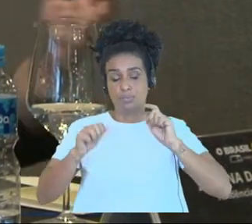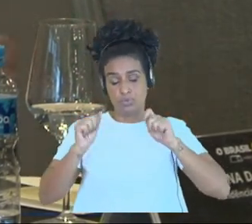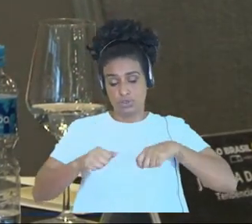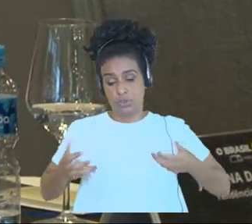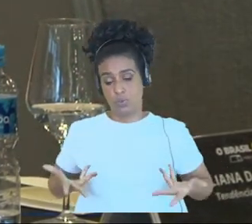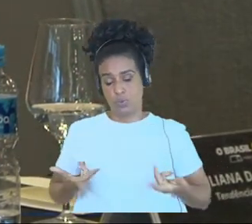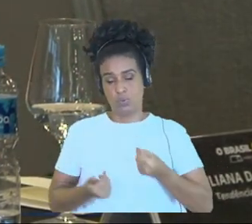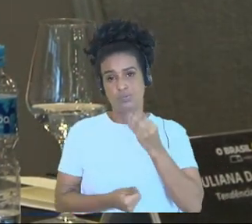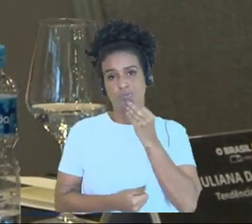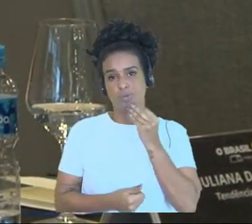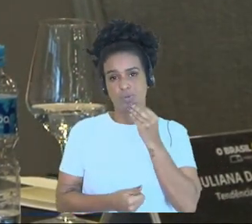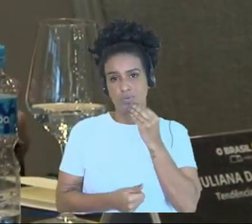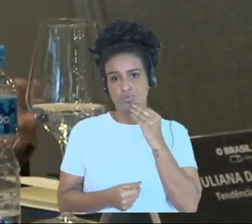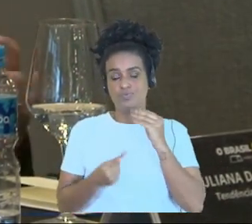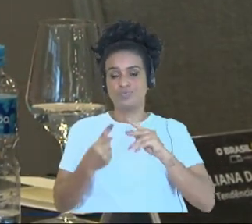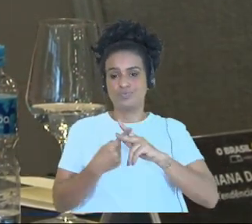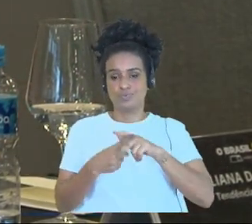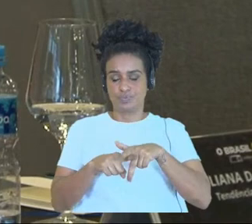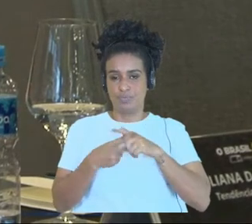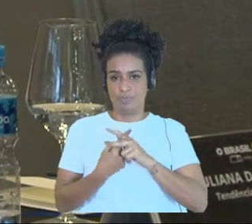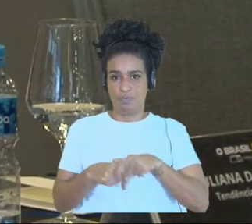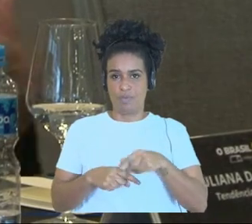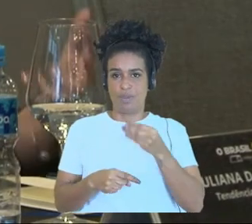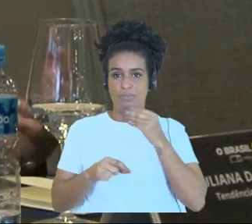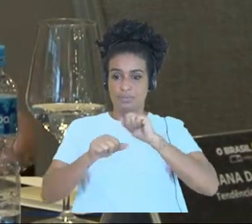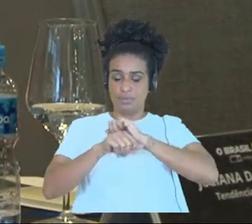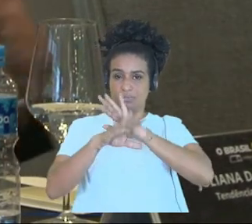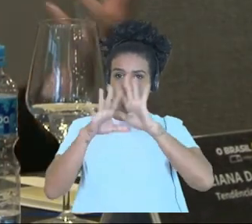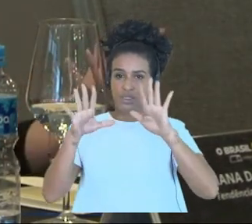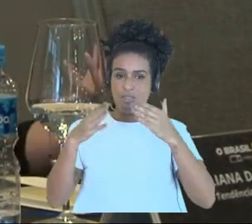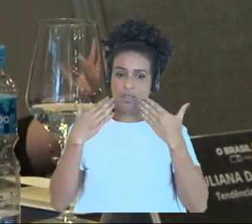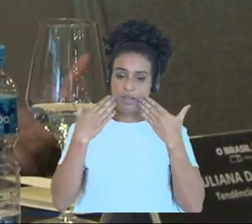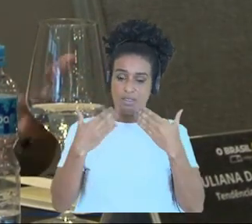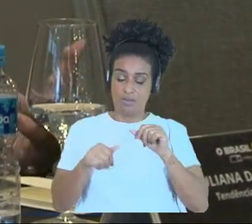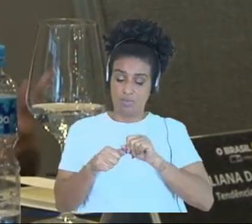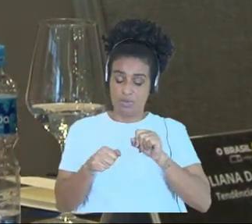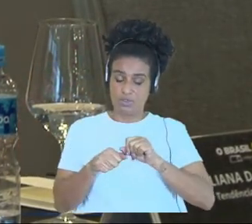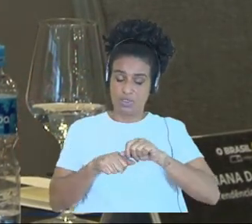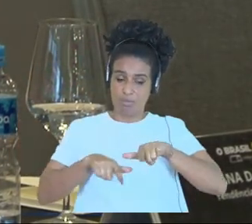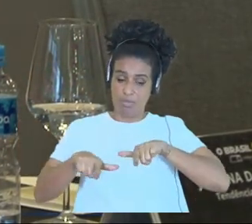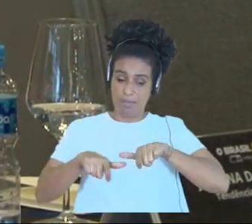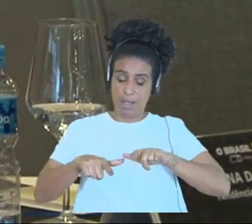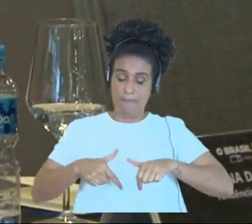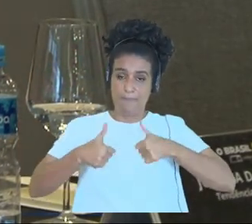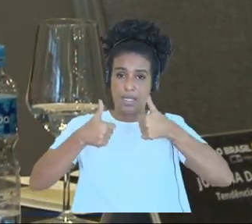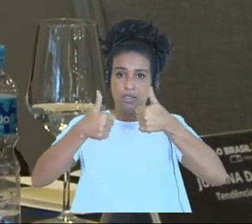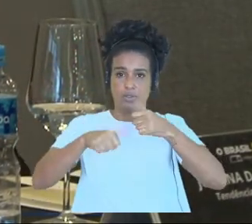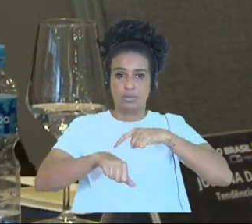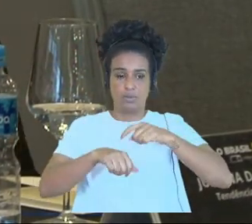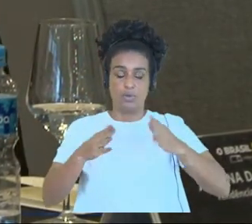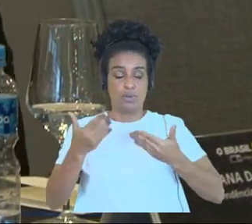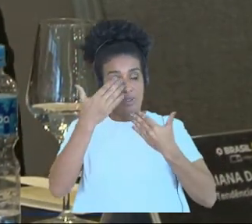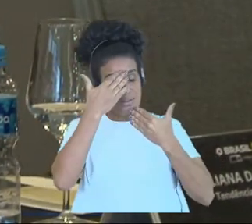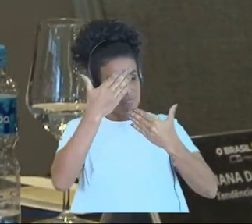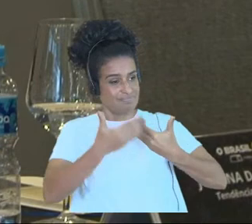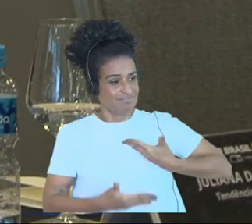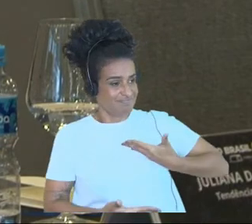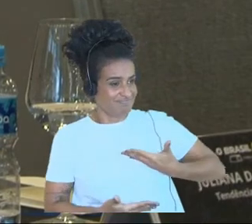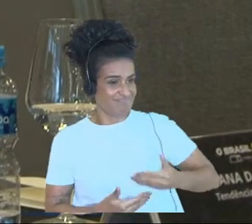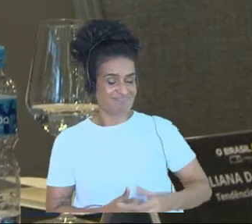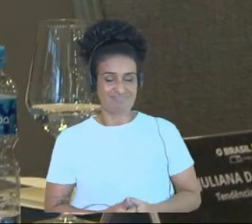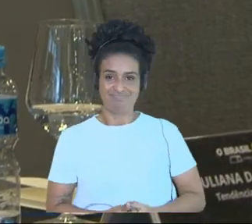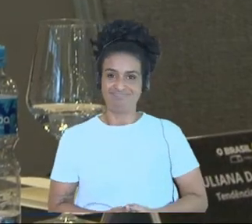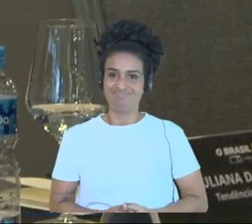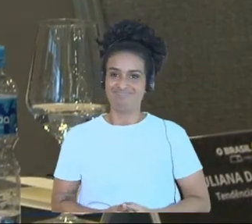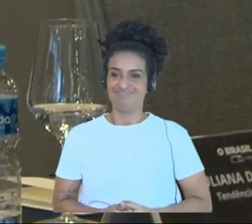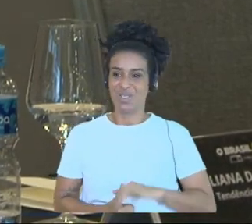disso através de uma reforma da nossa transferência de renda e fazer uma coisa muito melhor do que a gente faz hoje. Agradeço de novo pelo convite. Espero